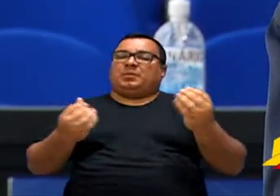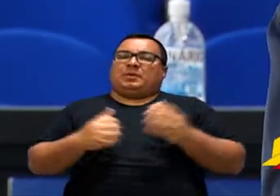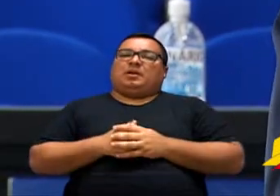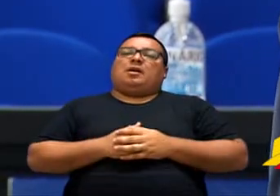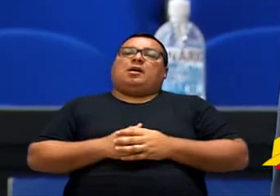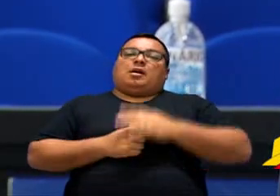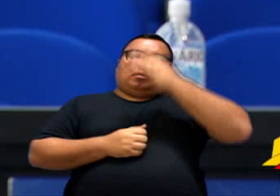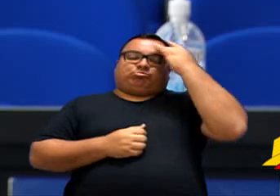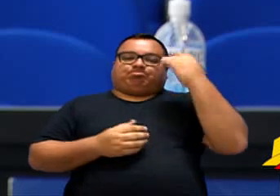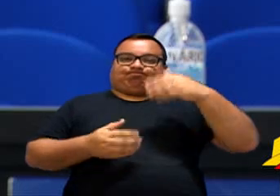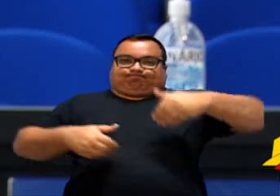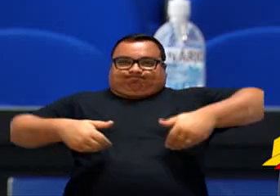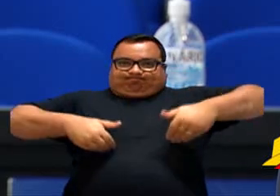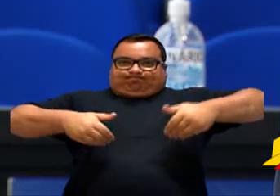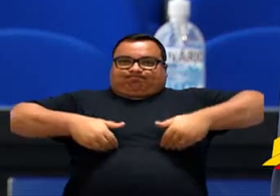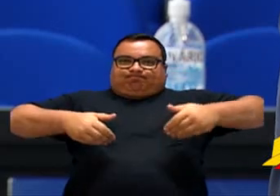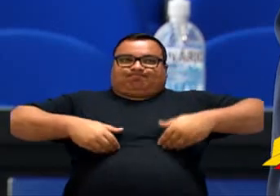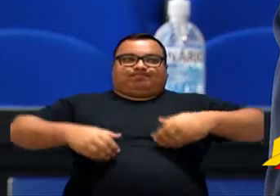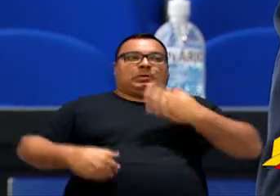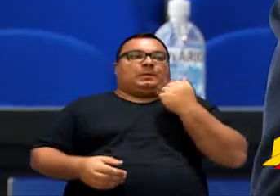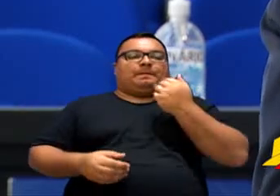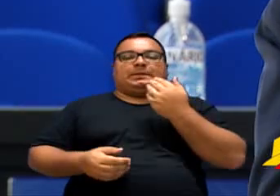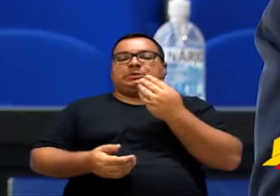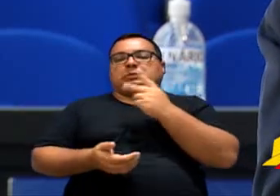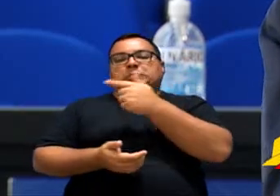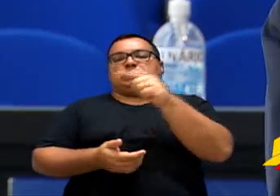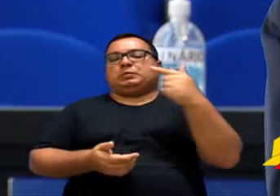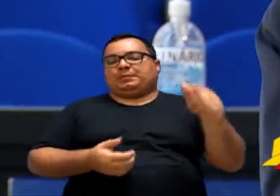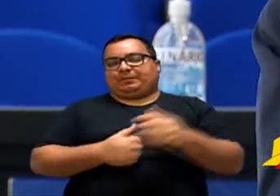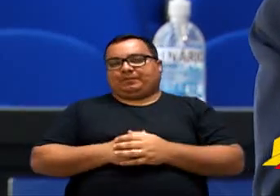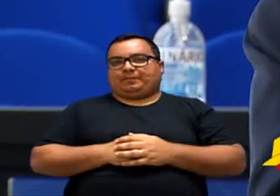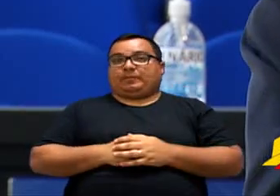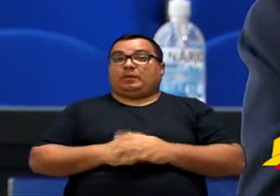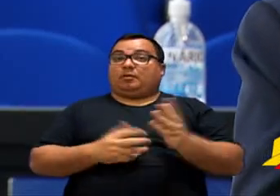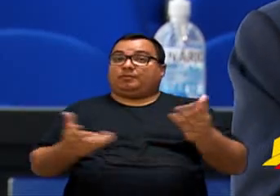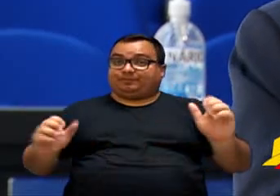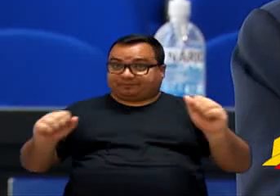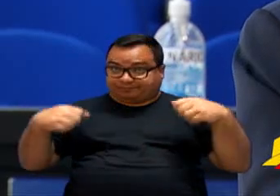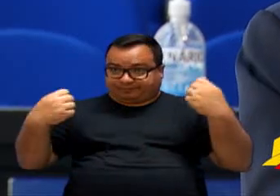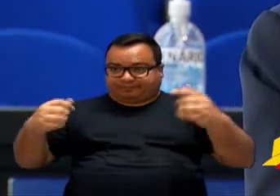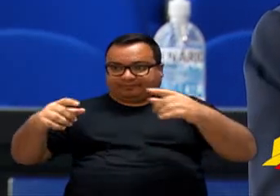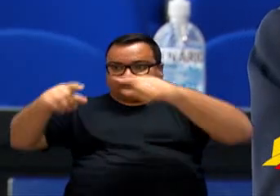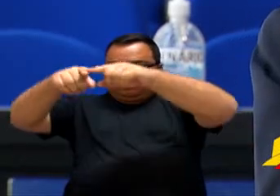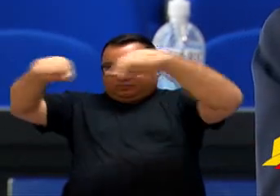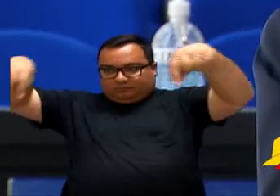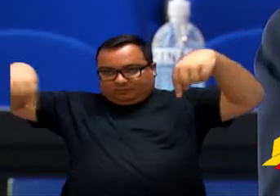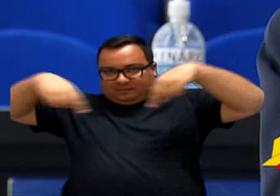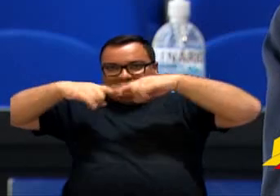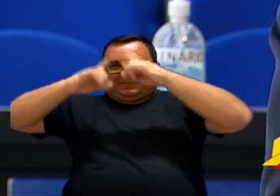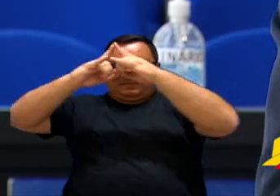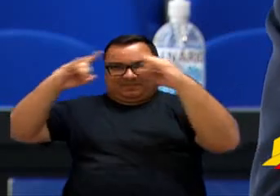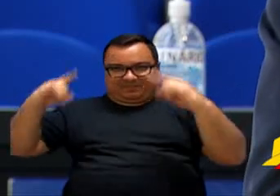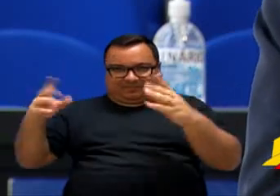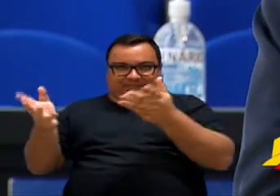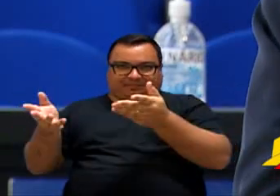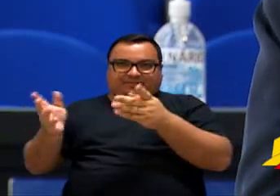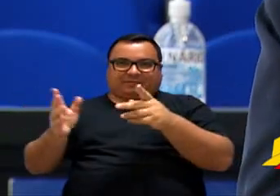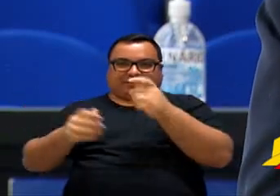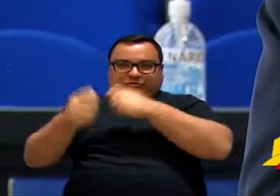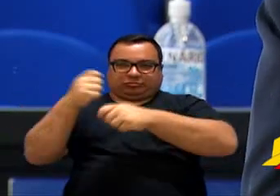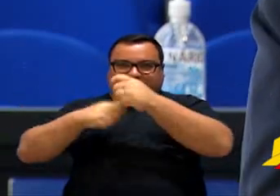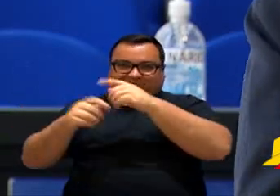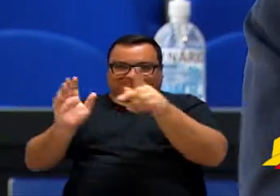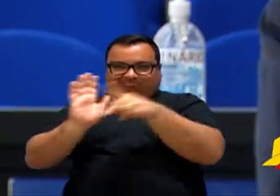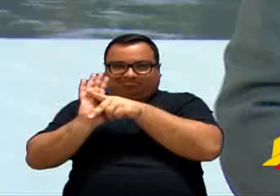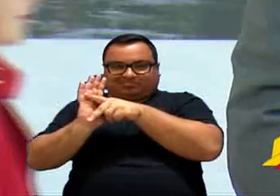de dar aí um fôlego também, uma perspectiva de trabalho para essas pessoas. Estrutura, dá estrutura para